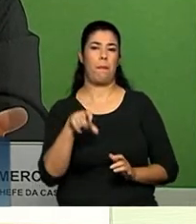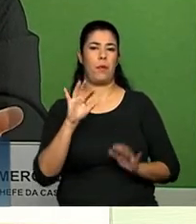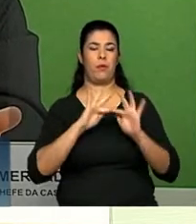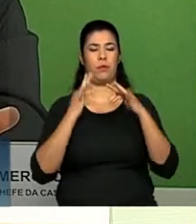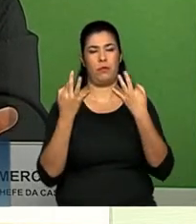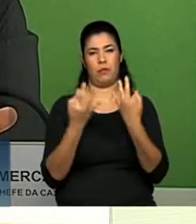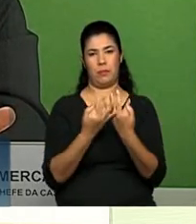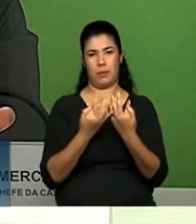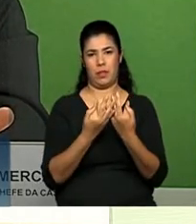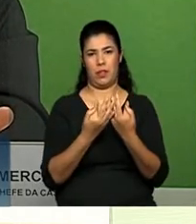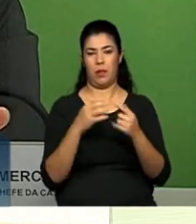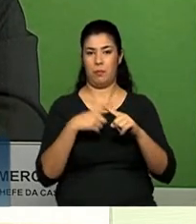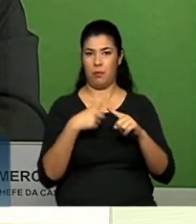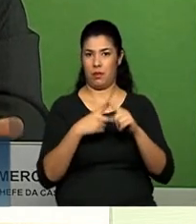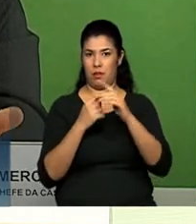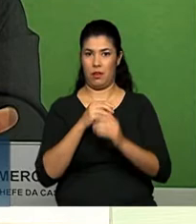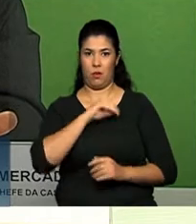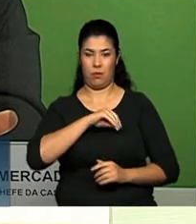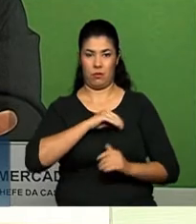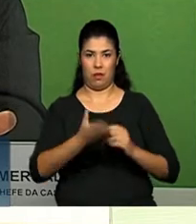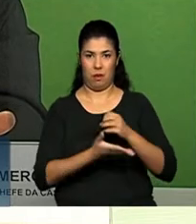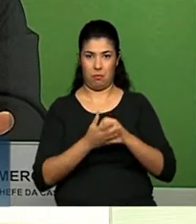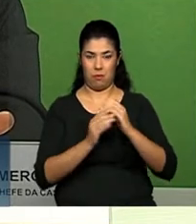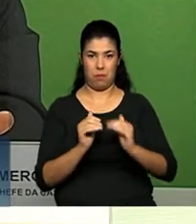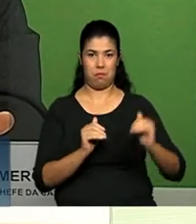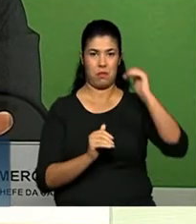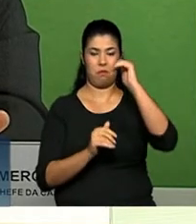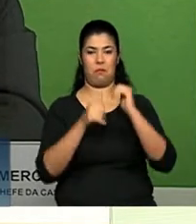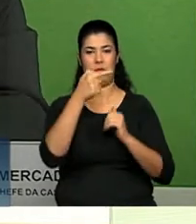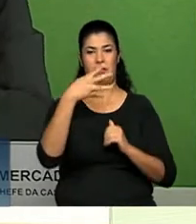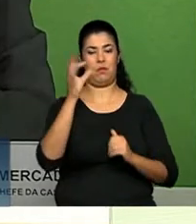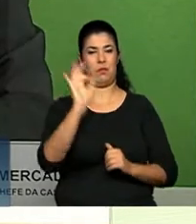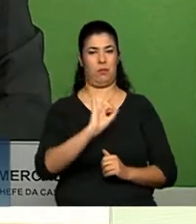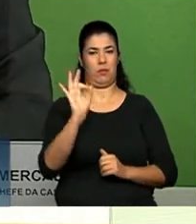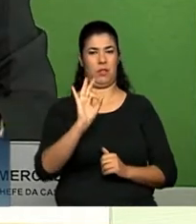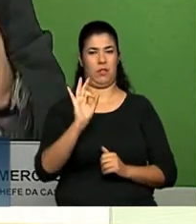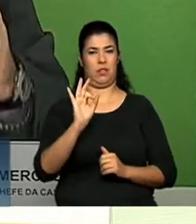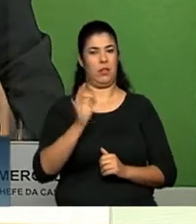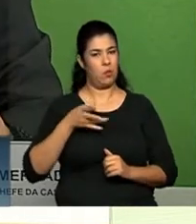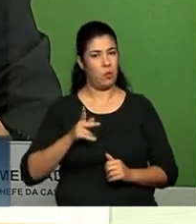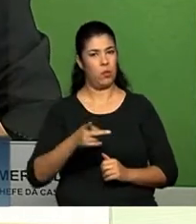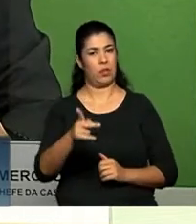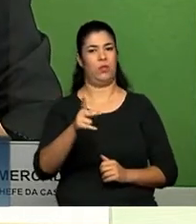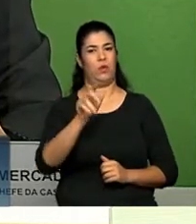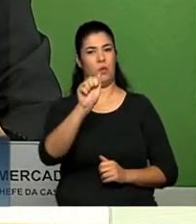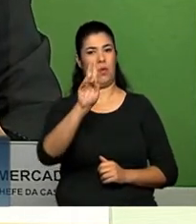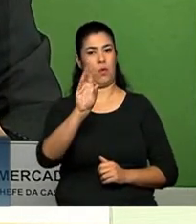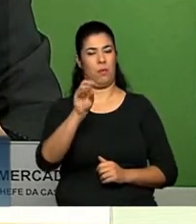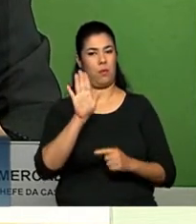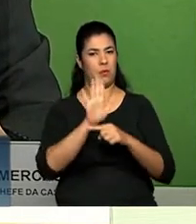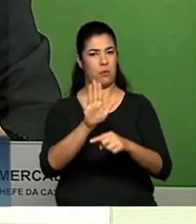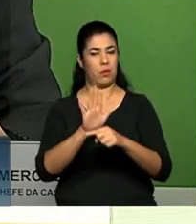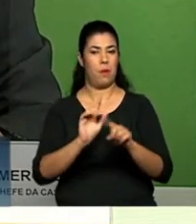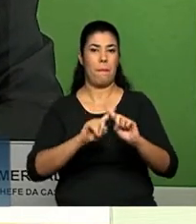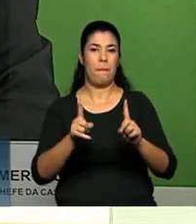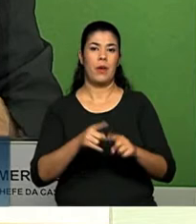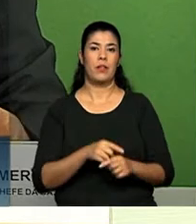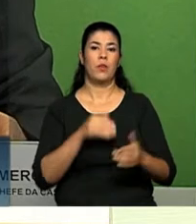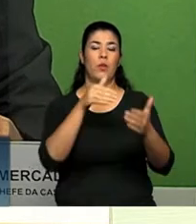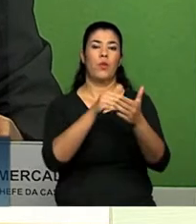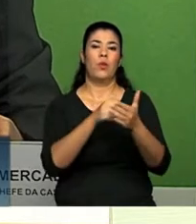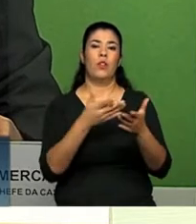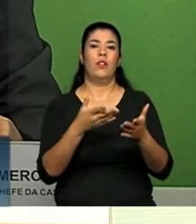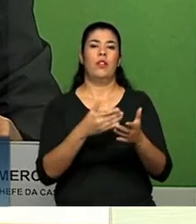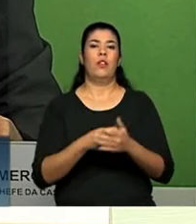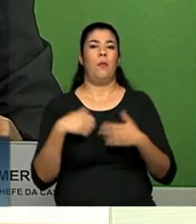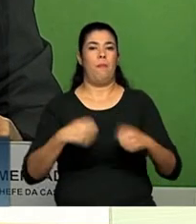mínimo cresceu 74%, já estamos mantendo o abono salarial. Agora, para você receber o 13º salário, você tem que trabalhar um